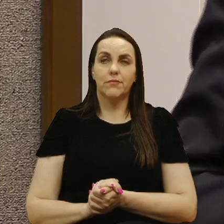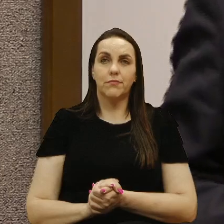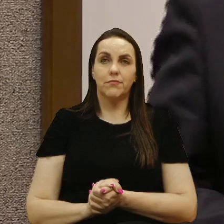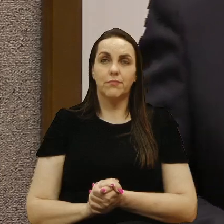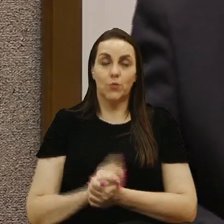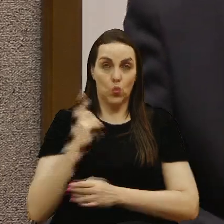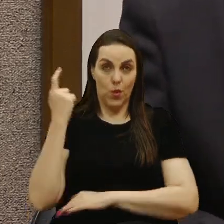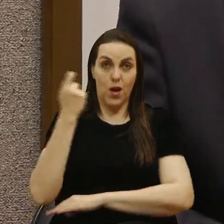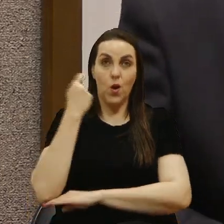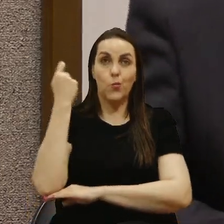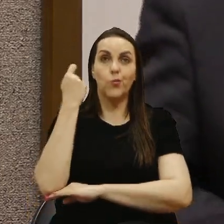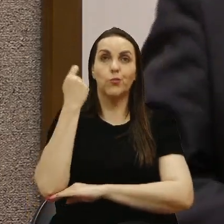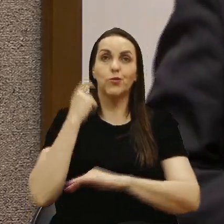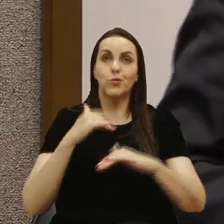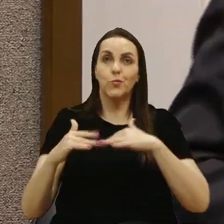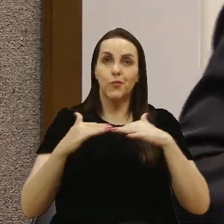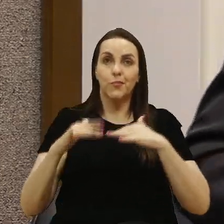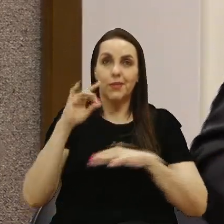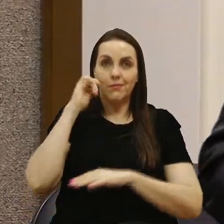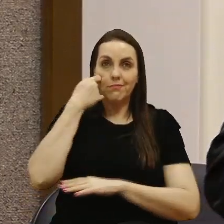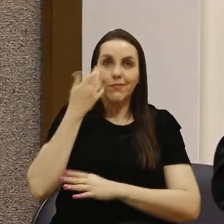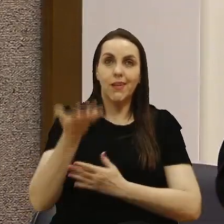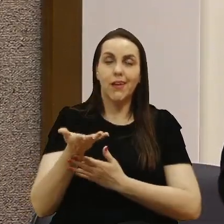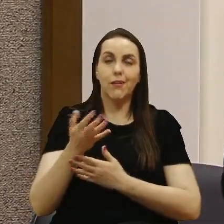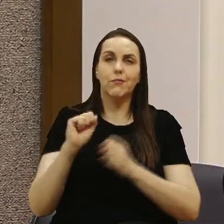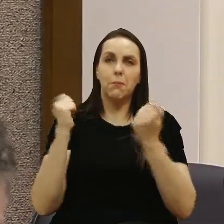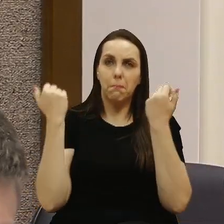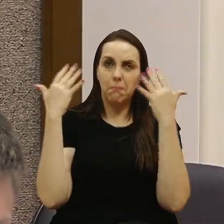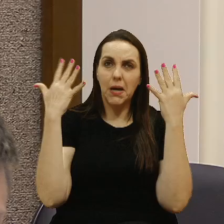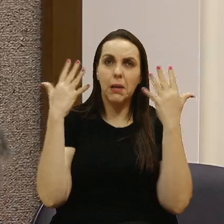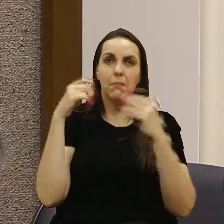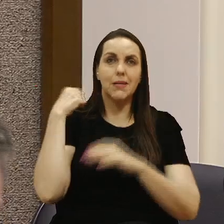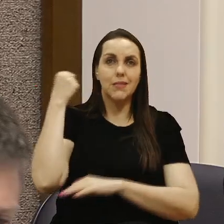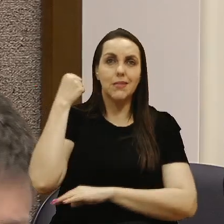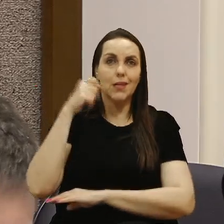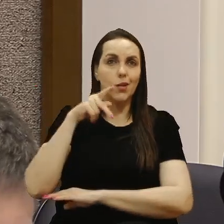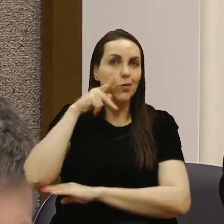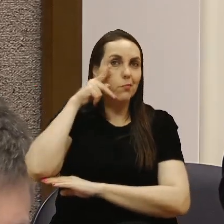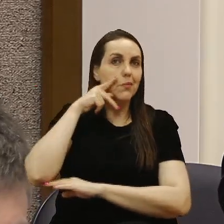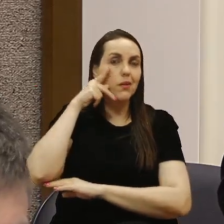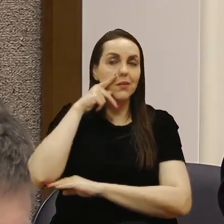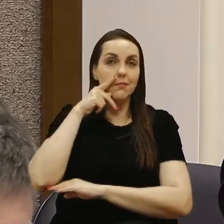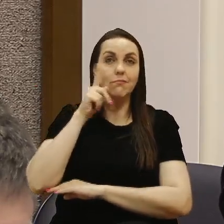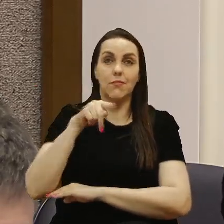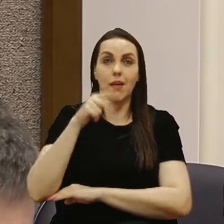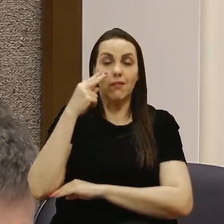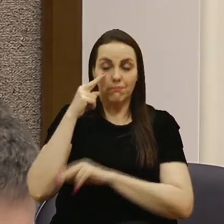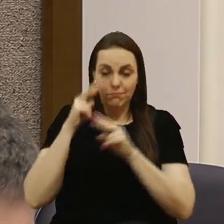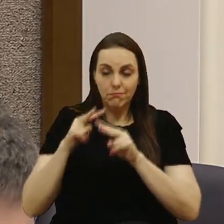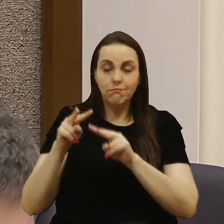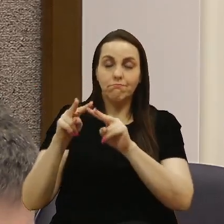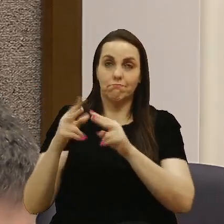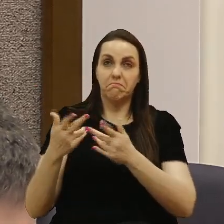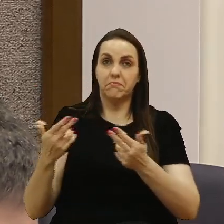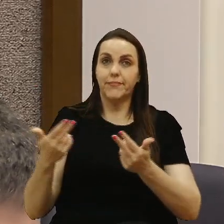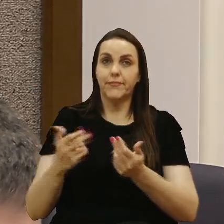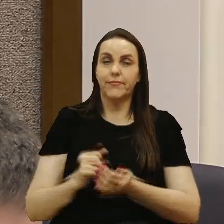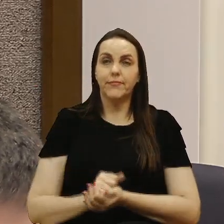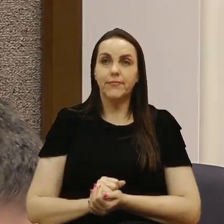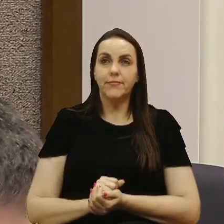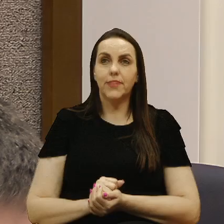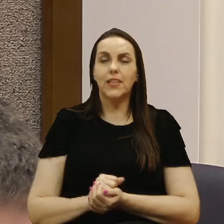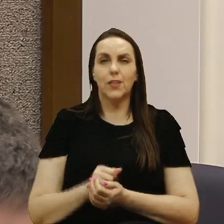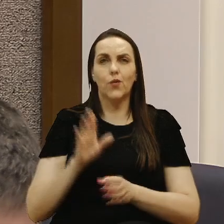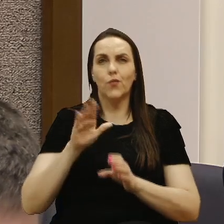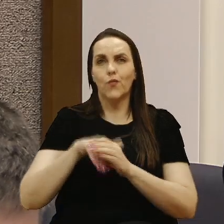do gaúcho, do movimento negro. Então, parabéns ao Paim, senador que olhou com bons olhos. Então, vou